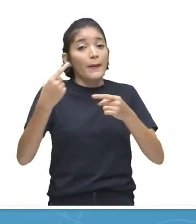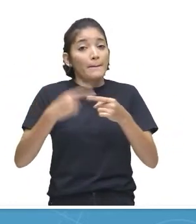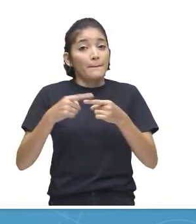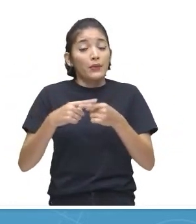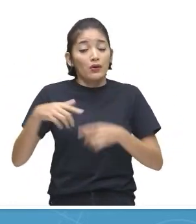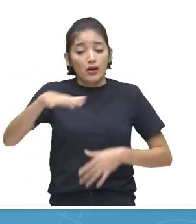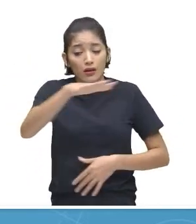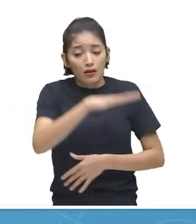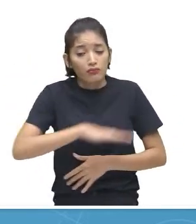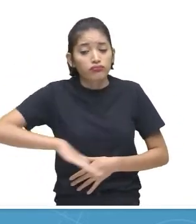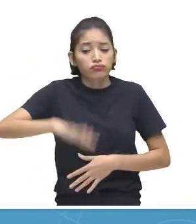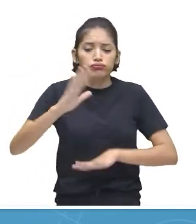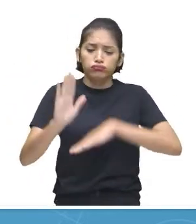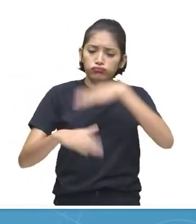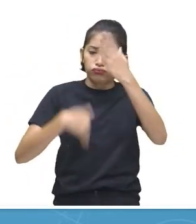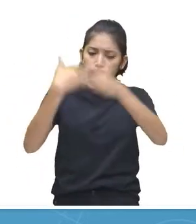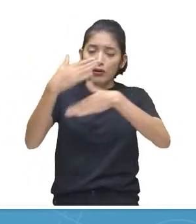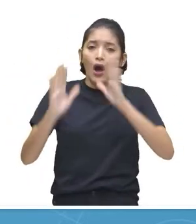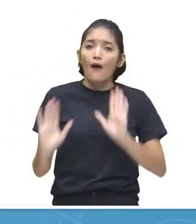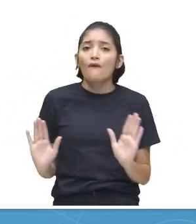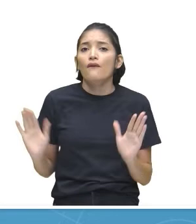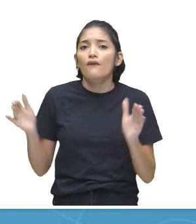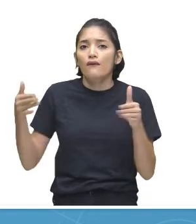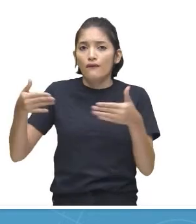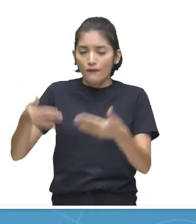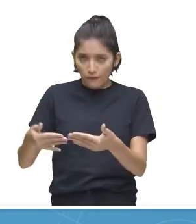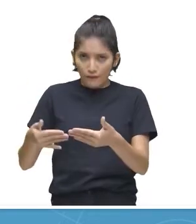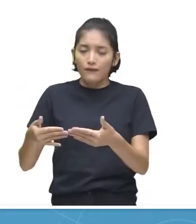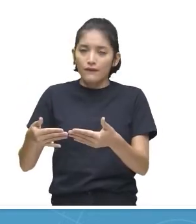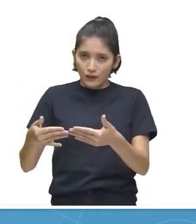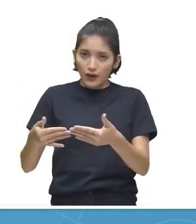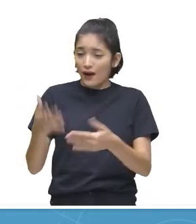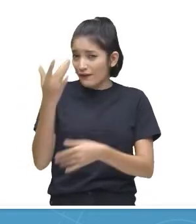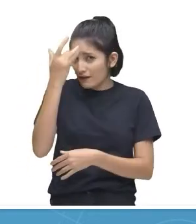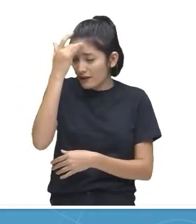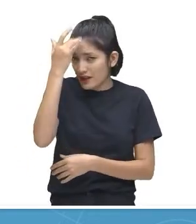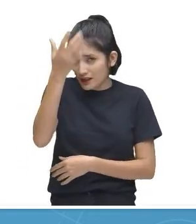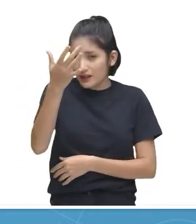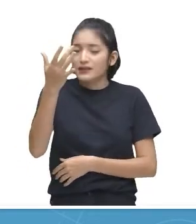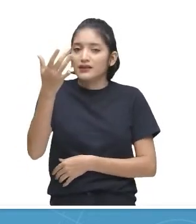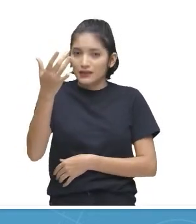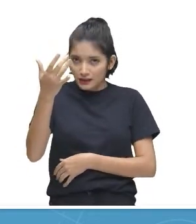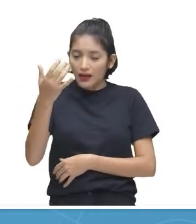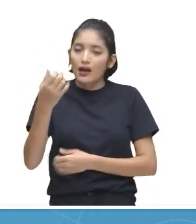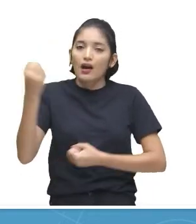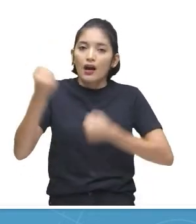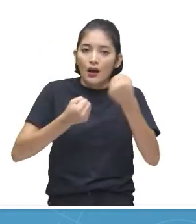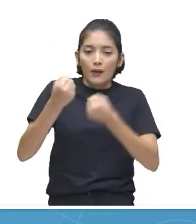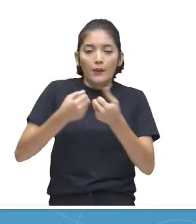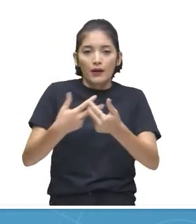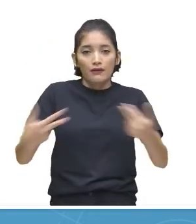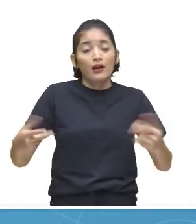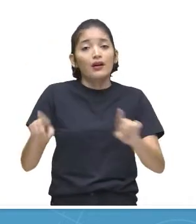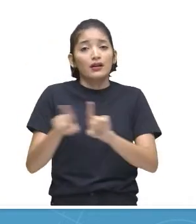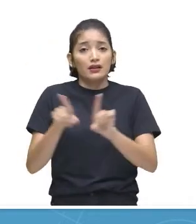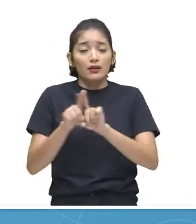dessa área vai estar muito mais voltada hoje da indústria para, né, a facilitação dos transportes e